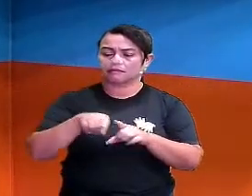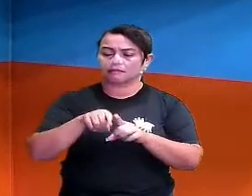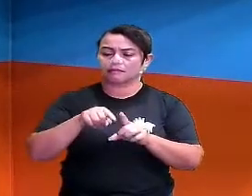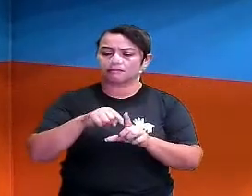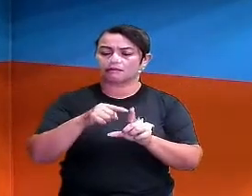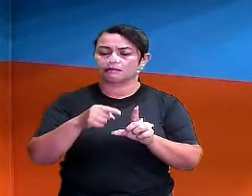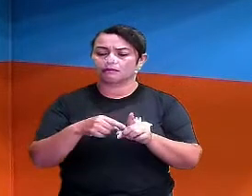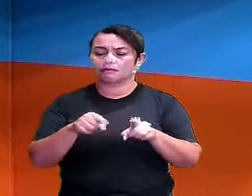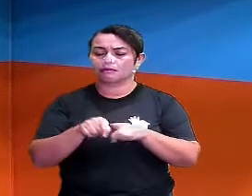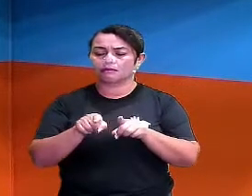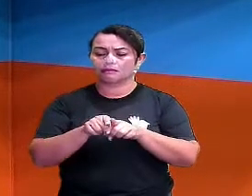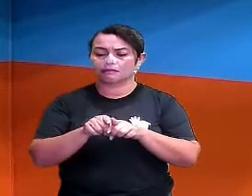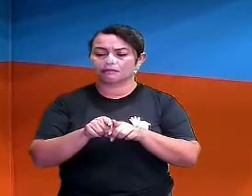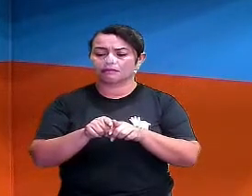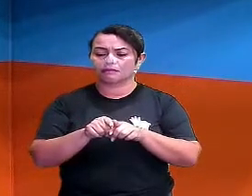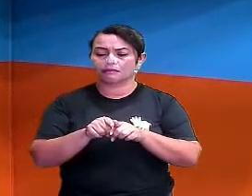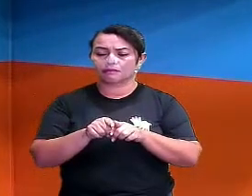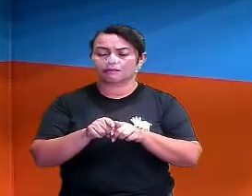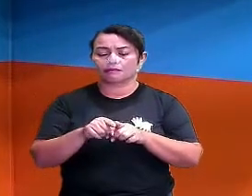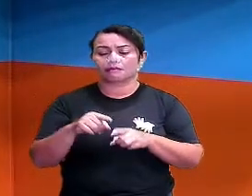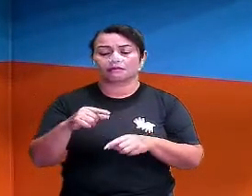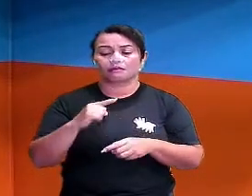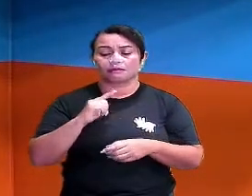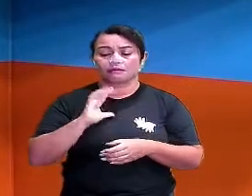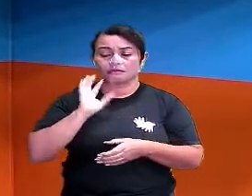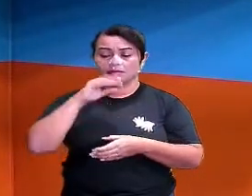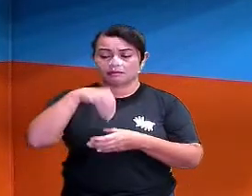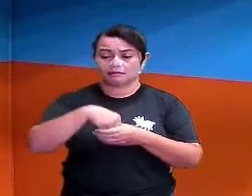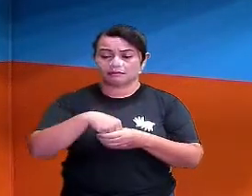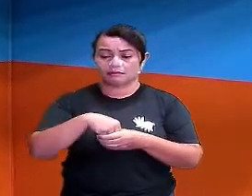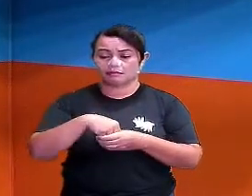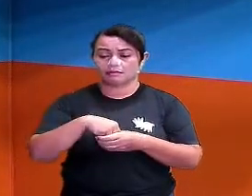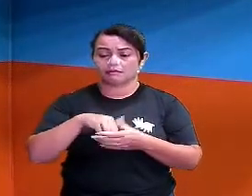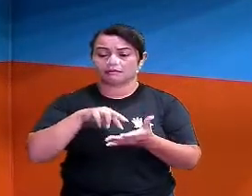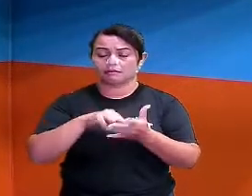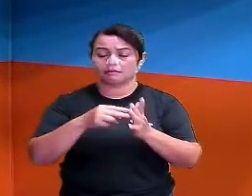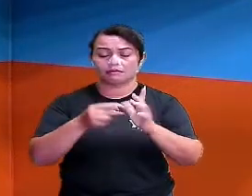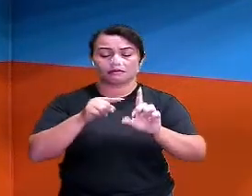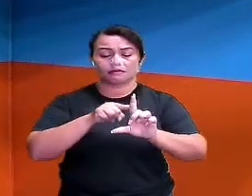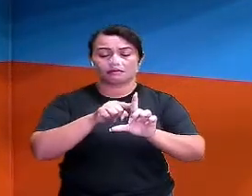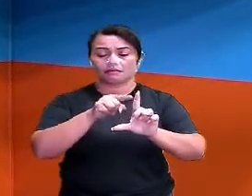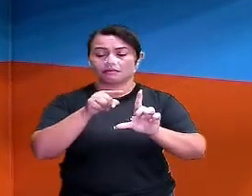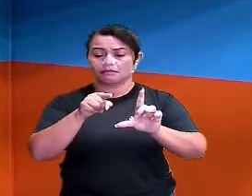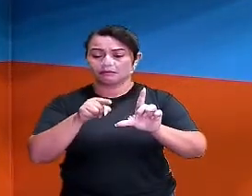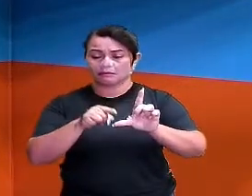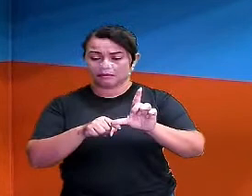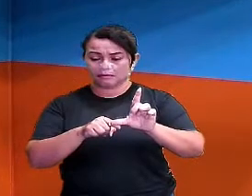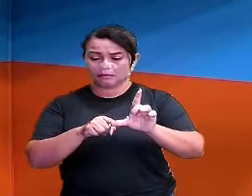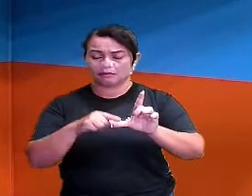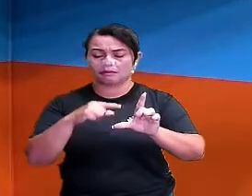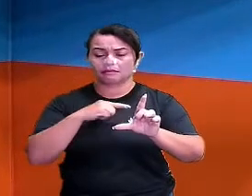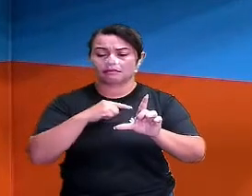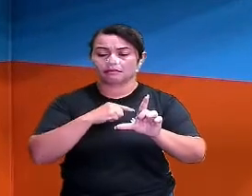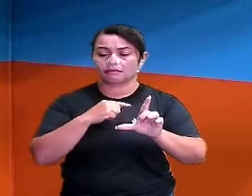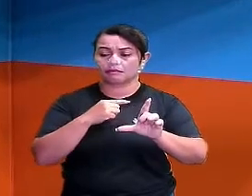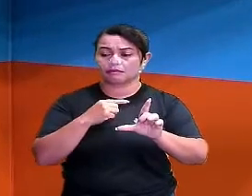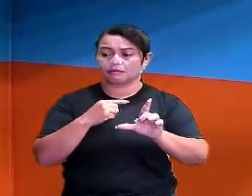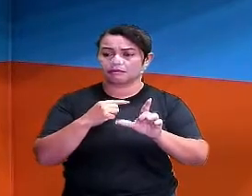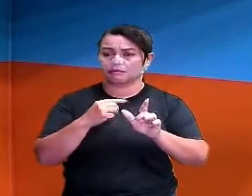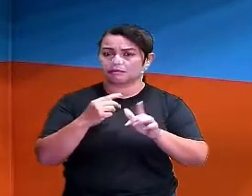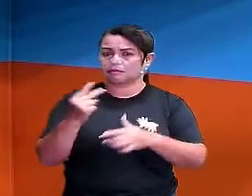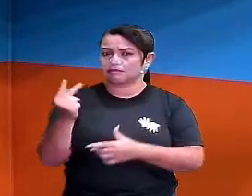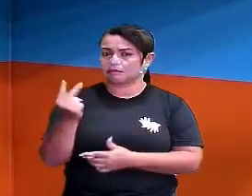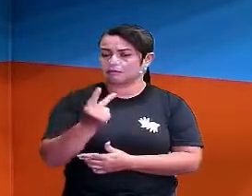diagonal. Os ângulos internos são os ângulos formados por 2 lados consecutivos do